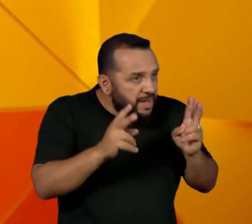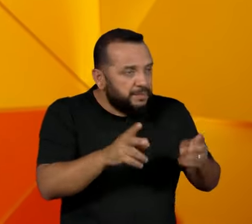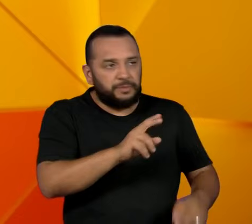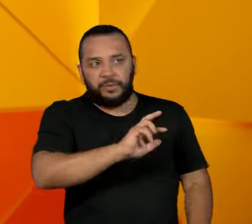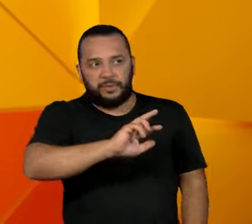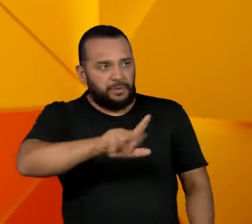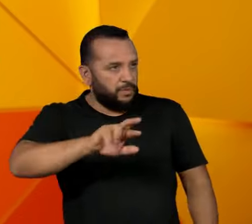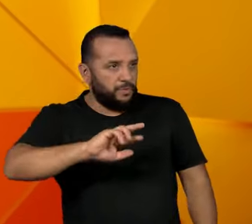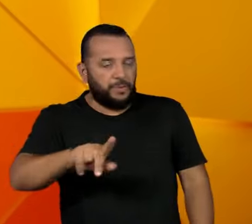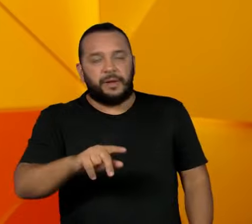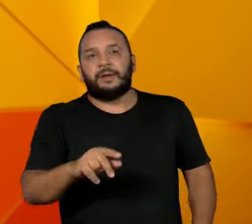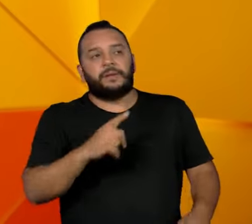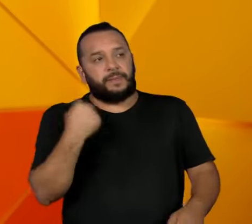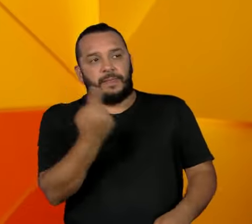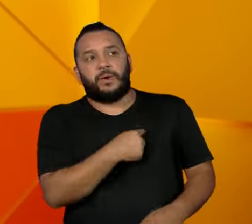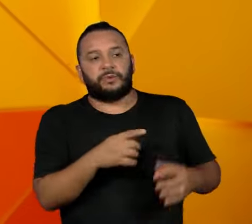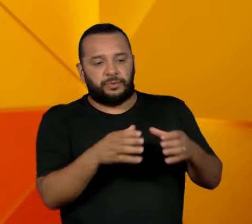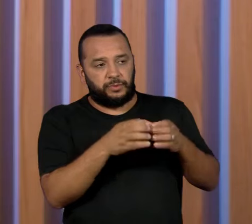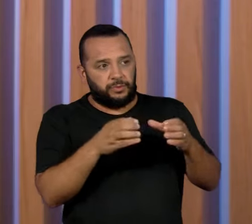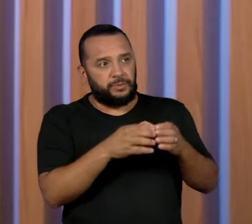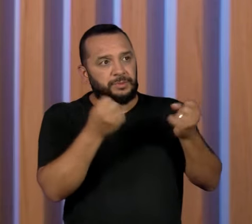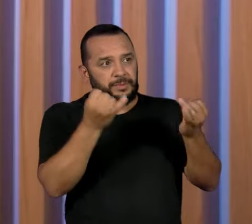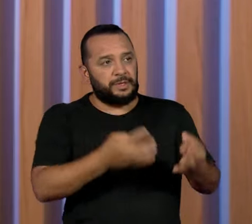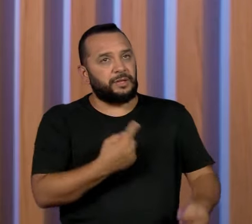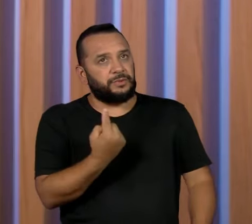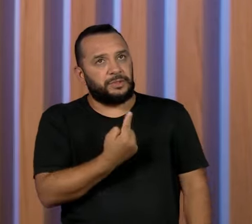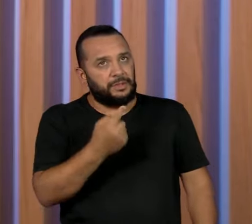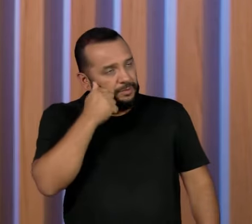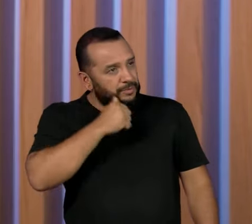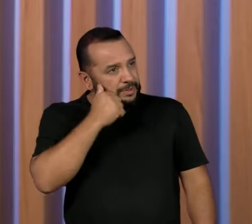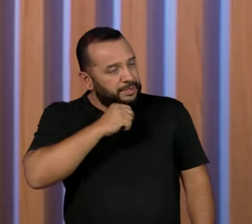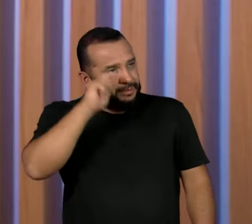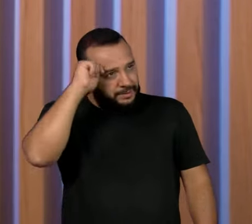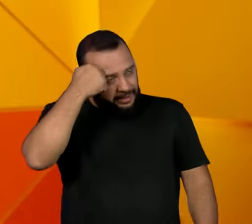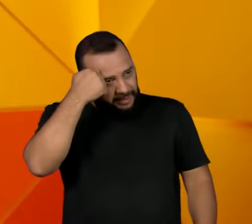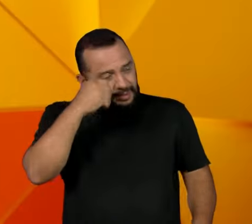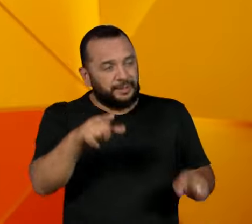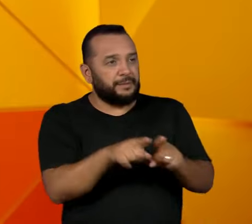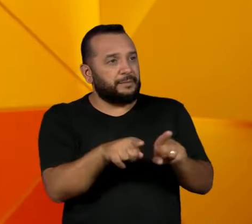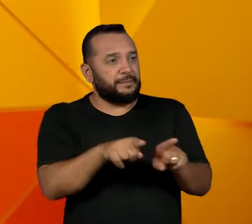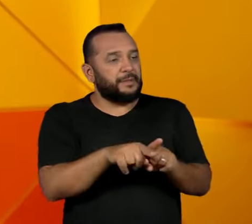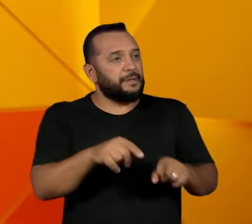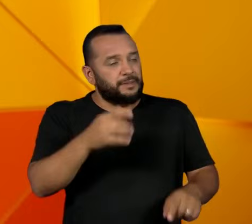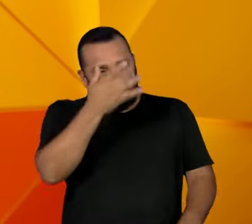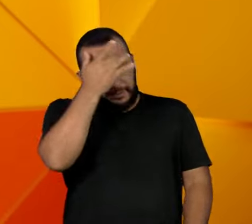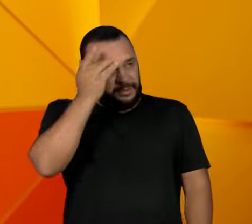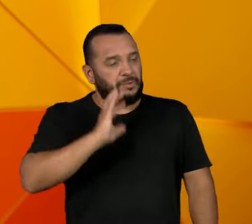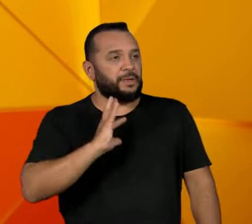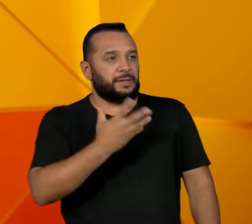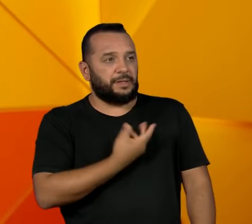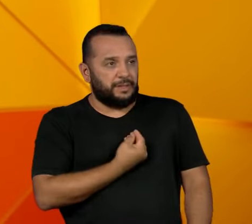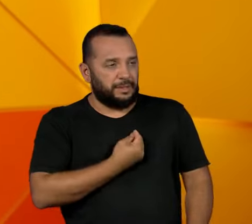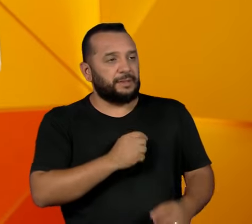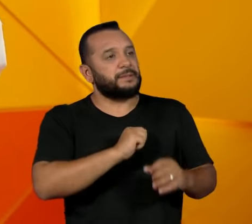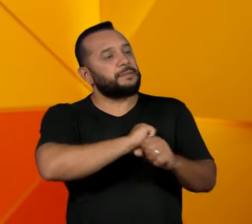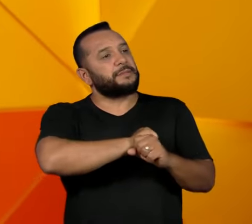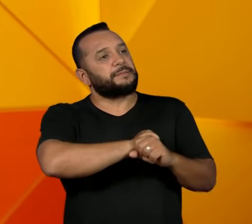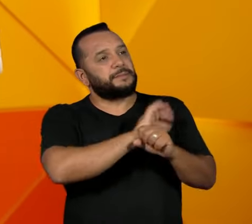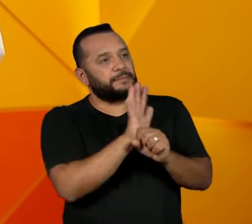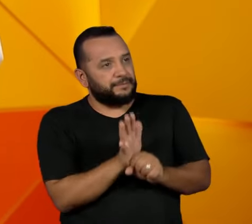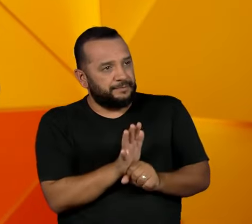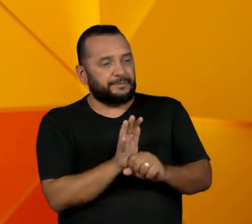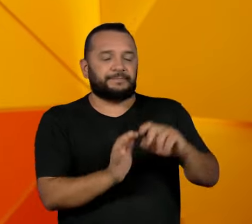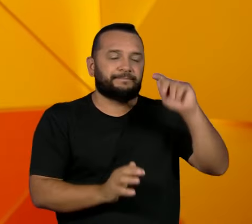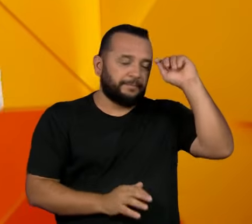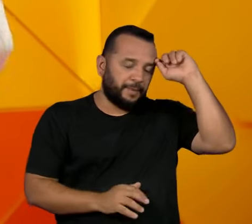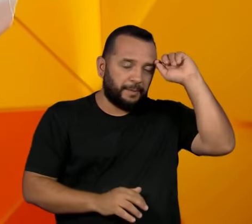da solidão das mulheres negras, a gente precisa falar da solidão das pessoas trans, das pessoas não binárias, pretas.